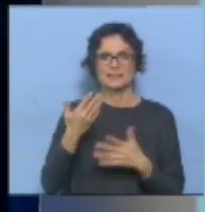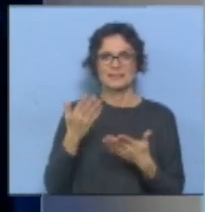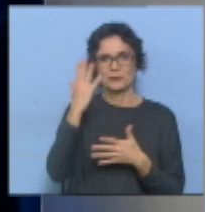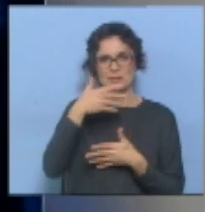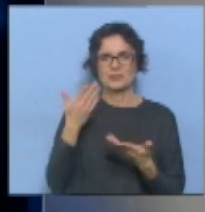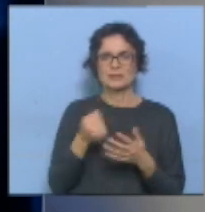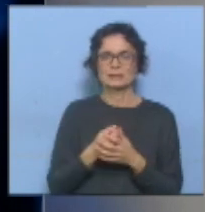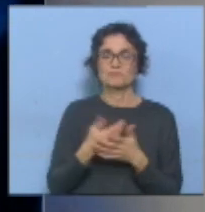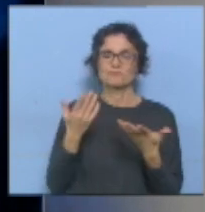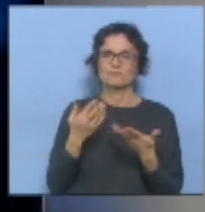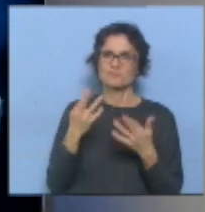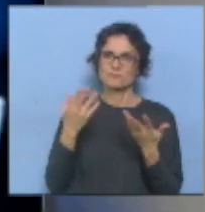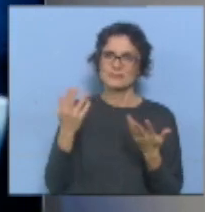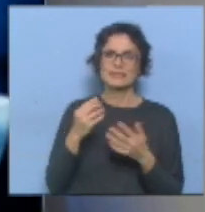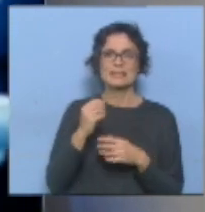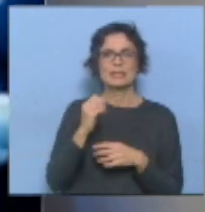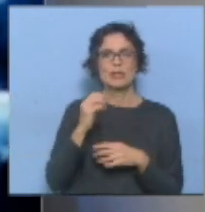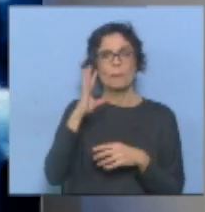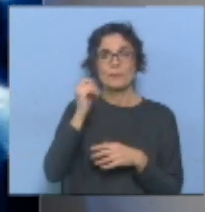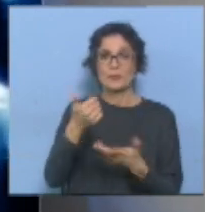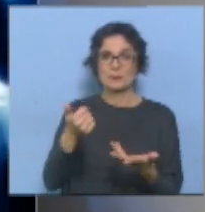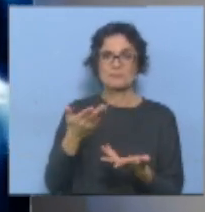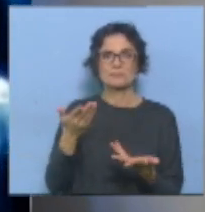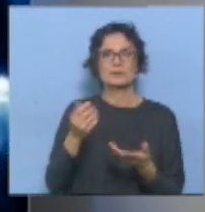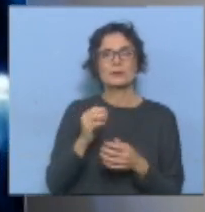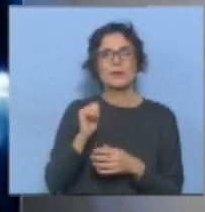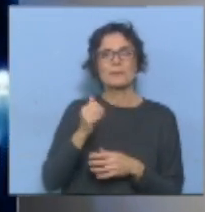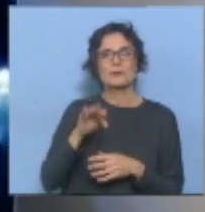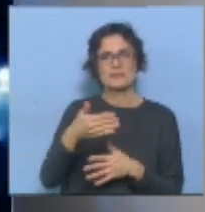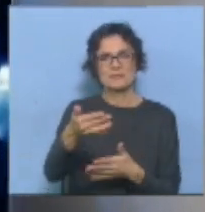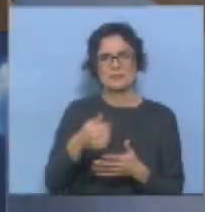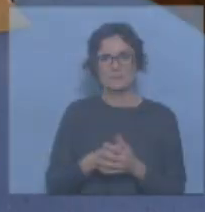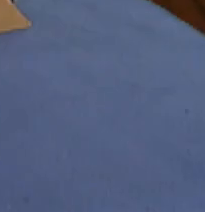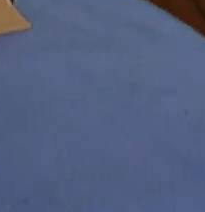Pela nossa parte, fica o desejo da continuação de uma muito boa tarde. Tenha também um bom fim de semana.